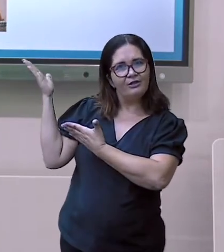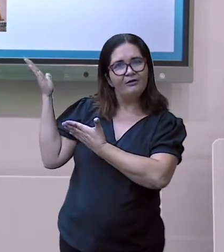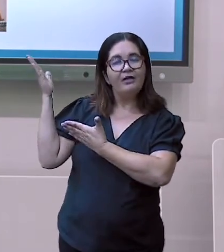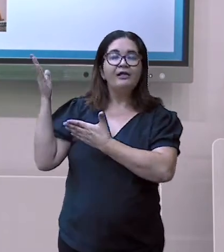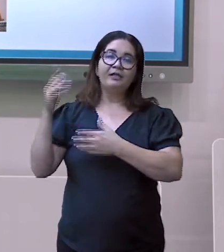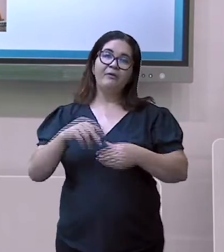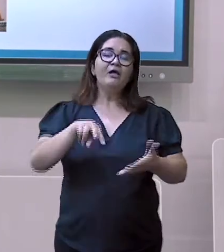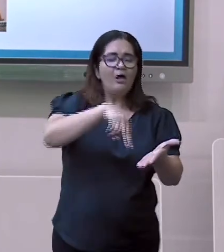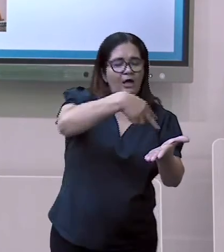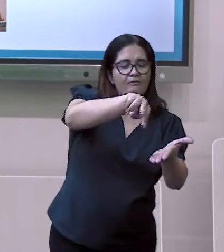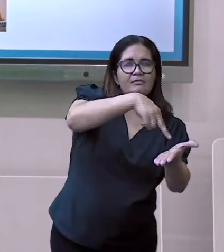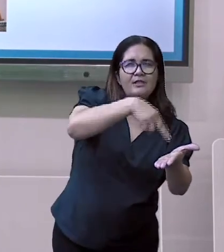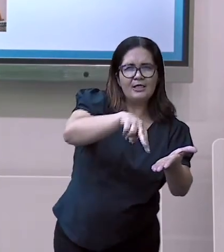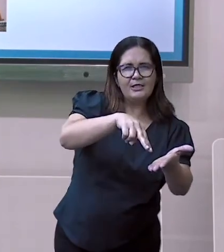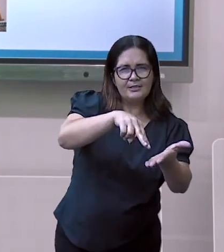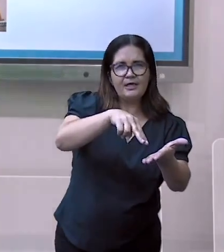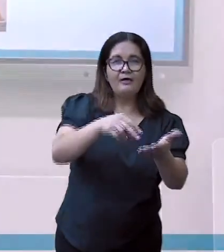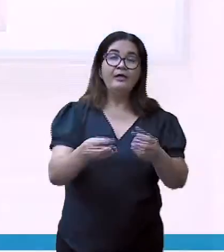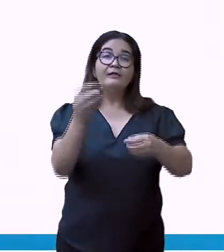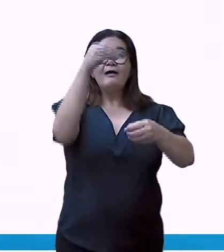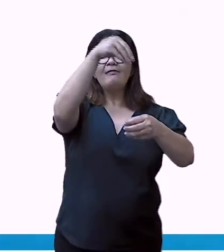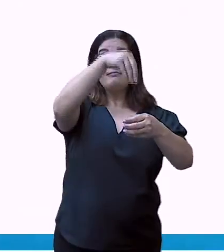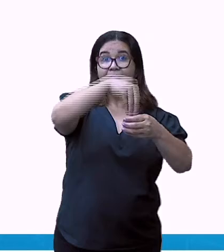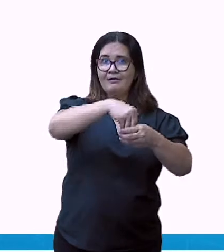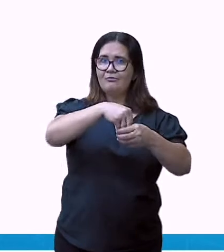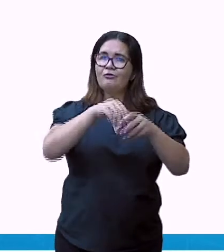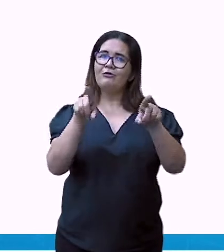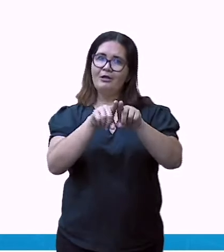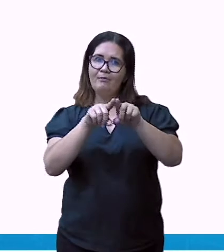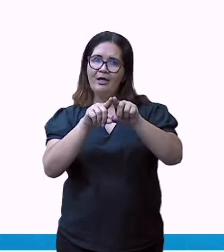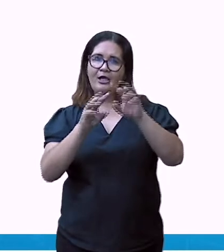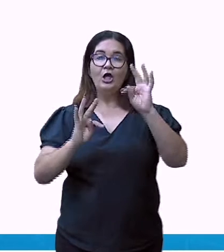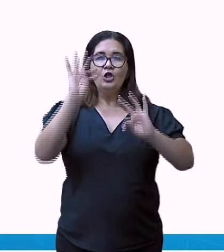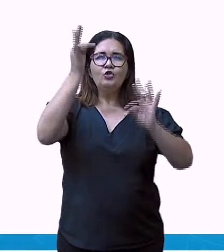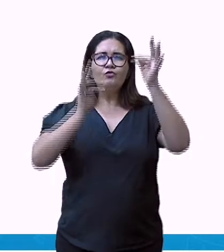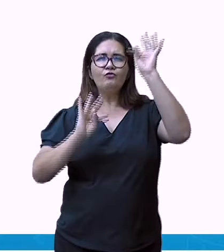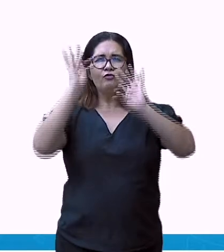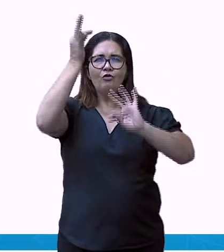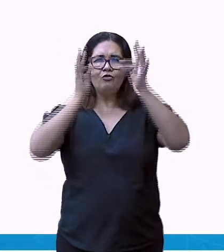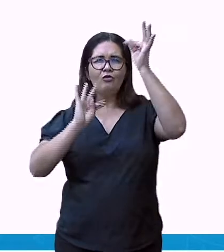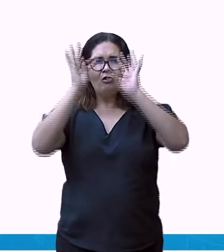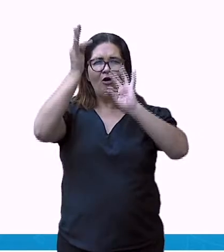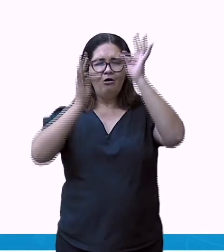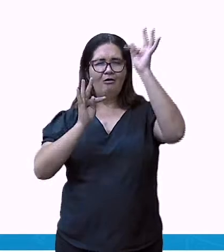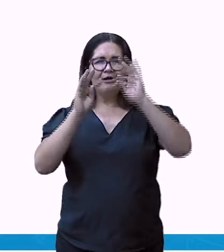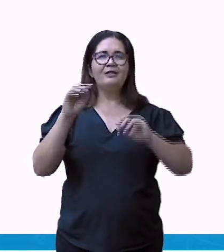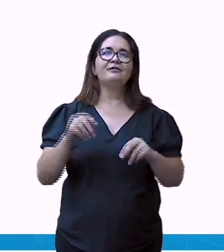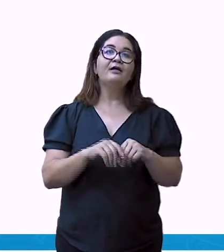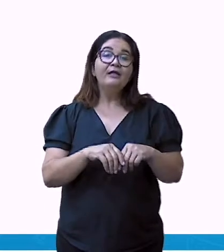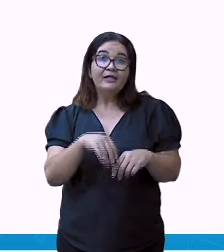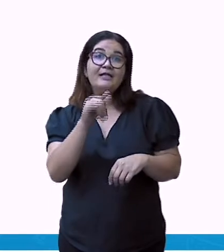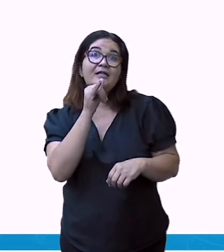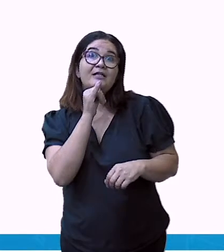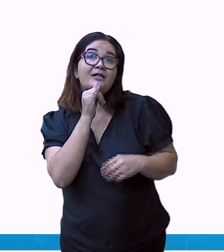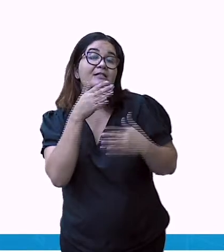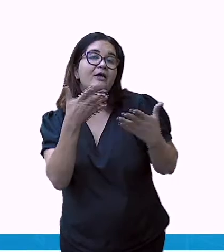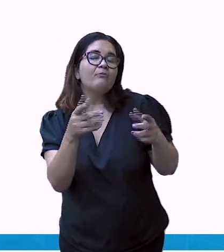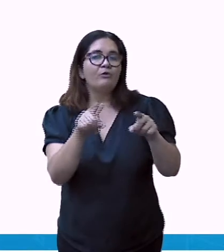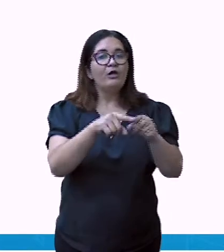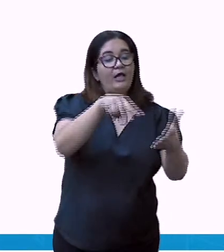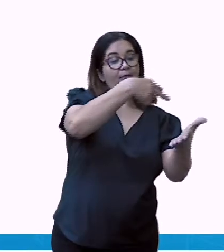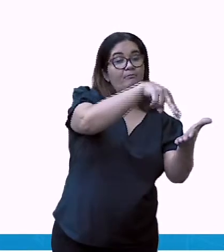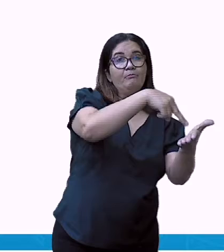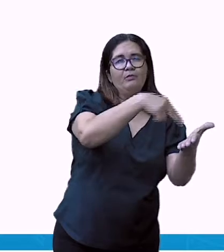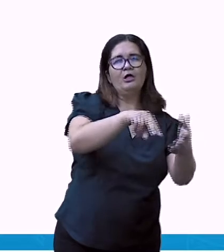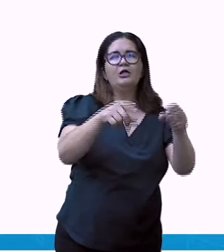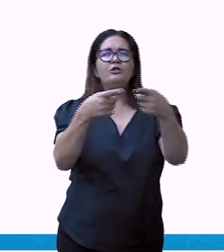do folclore brasileiro, envolvendo música, dança e teatro.